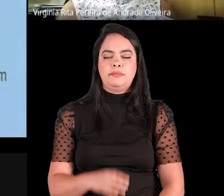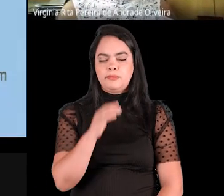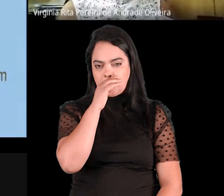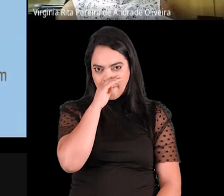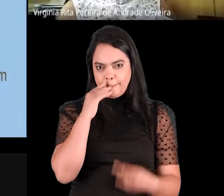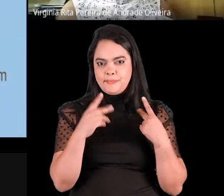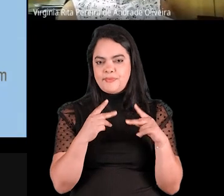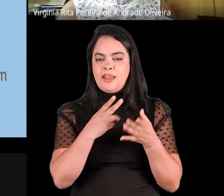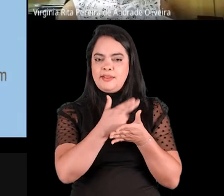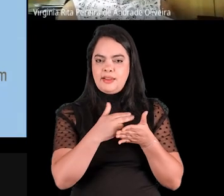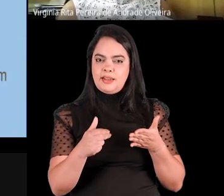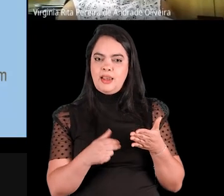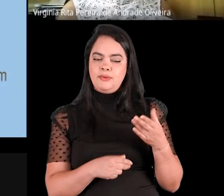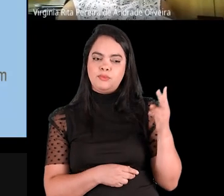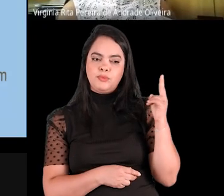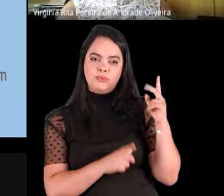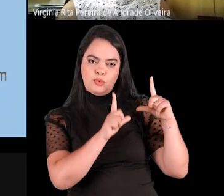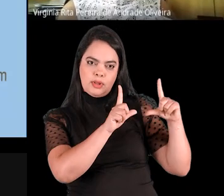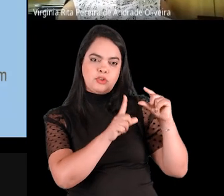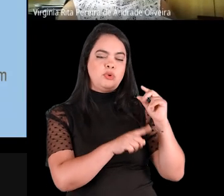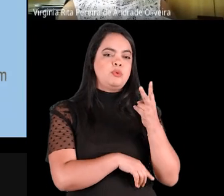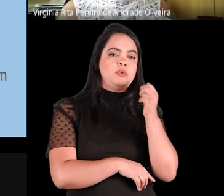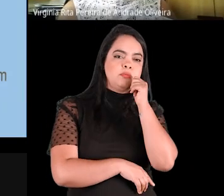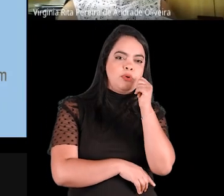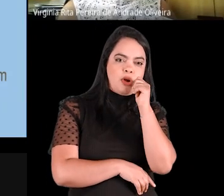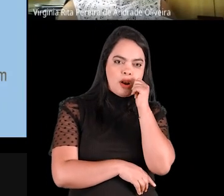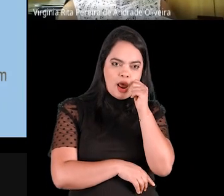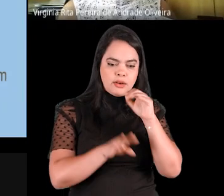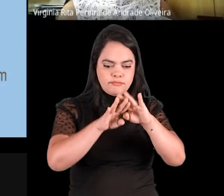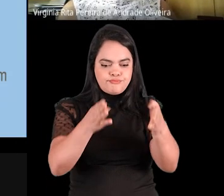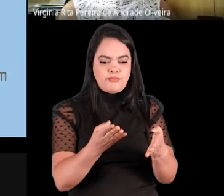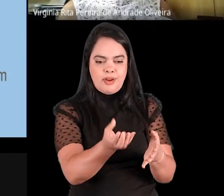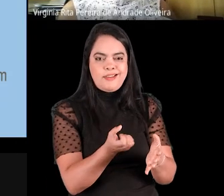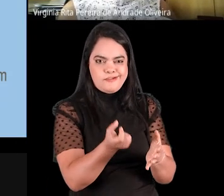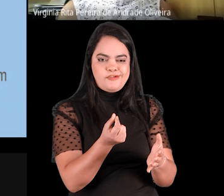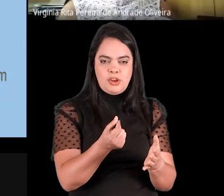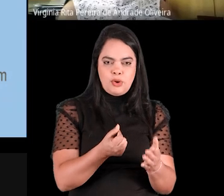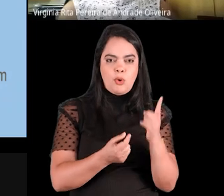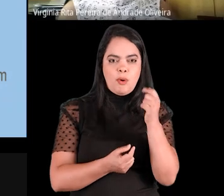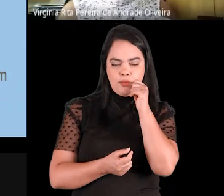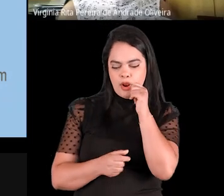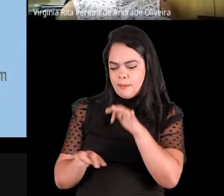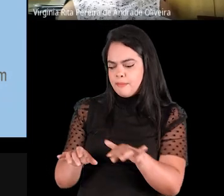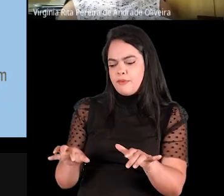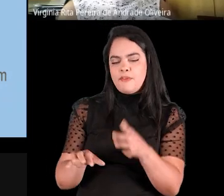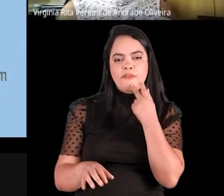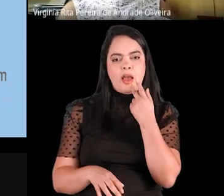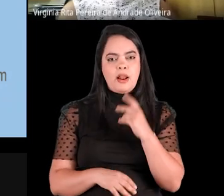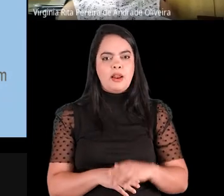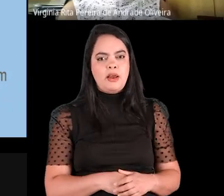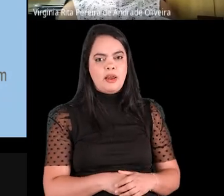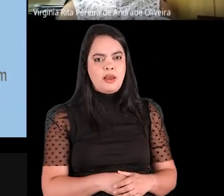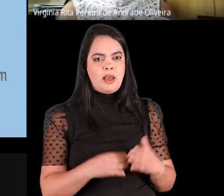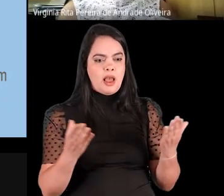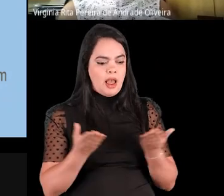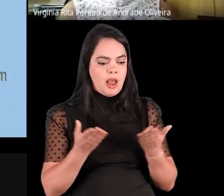Essa imagem são duas senhoras, né, frente a um caixa eletrônico, uma delas mexendo no teclado diz: agora a bicha está